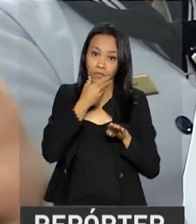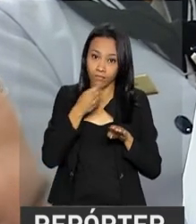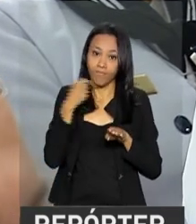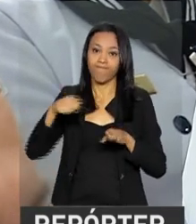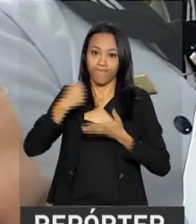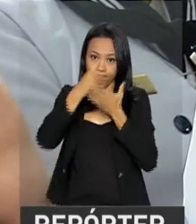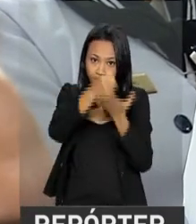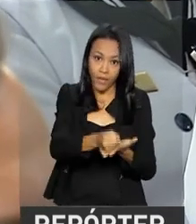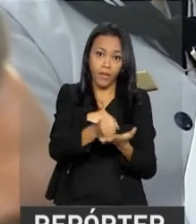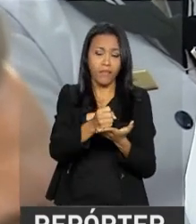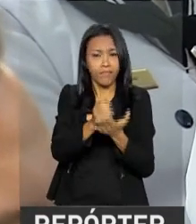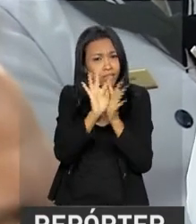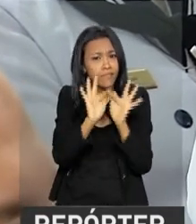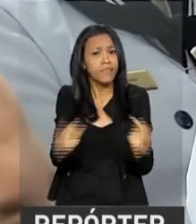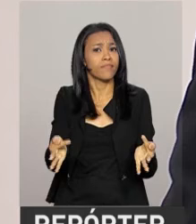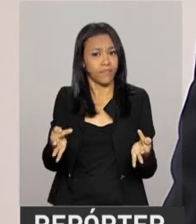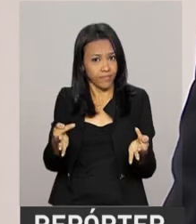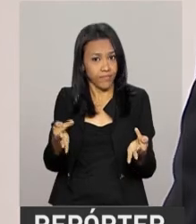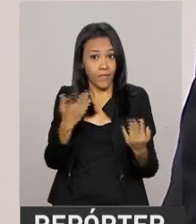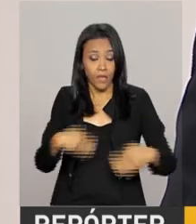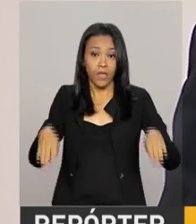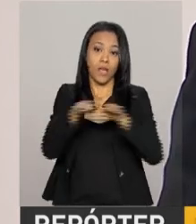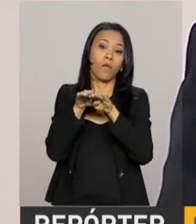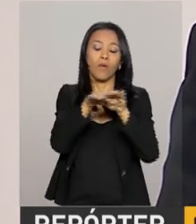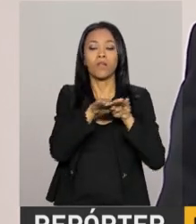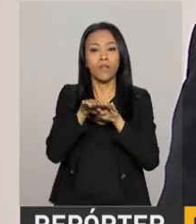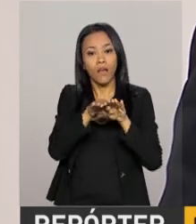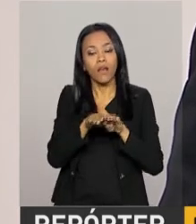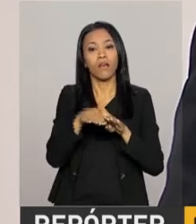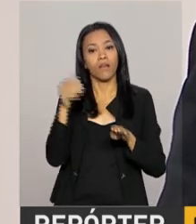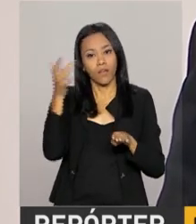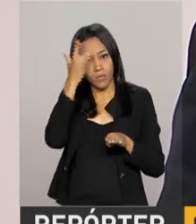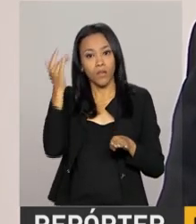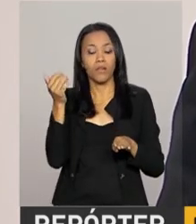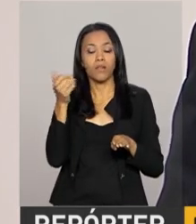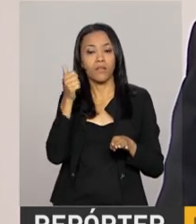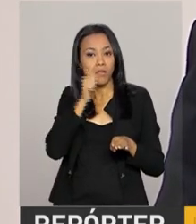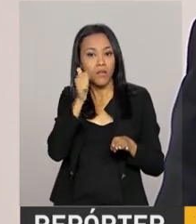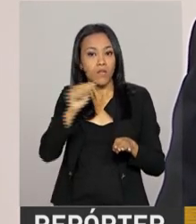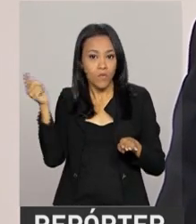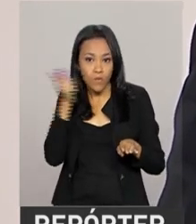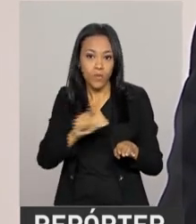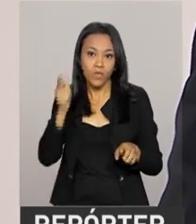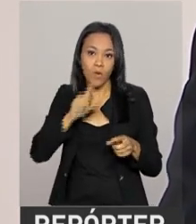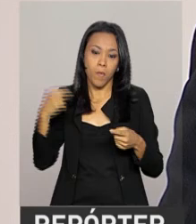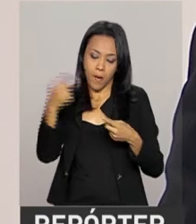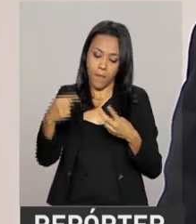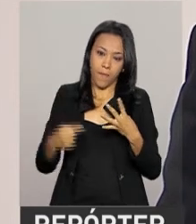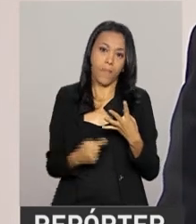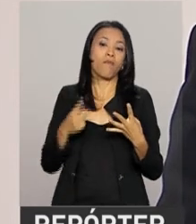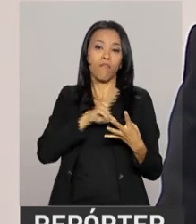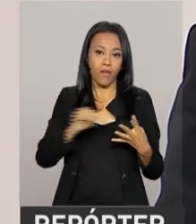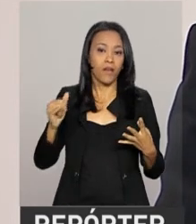uma razão muito simples a igualdade conquistada pelas mulheres nos fará ter uma sociedade